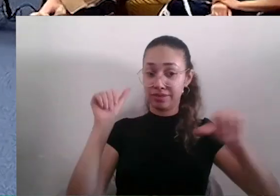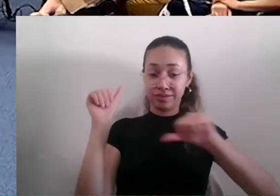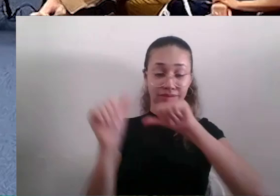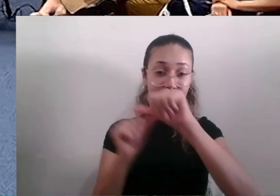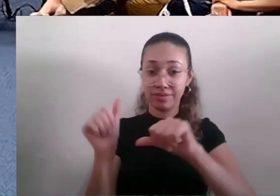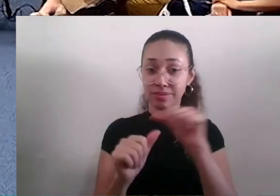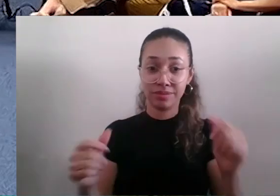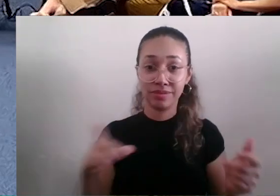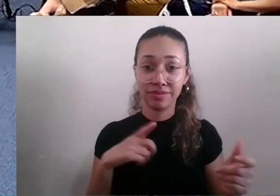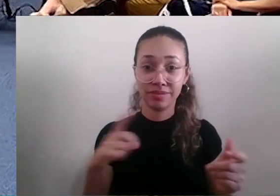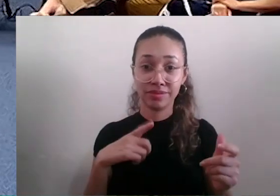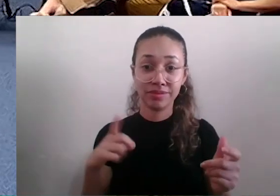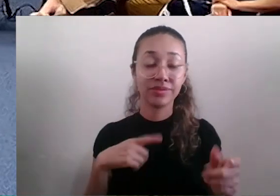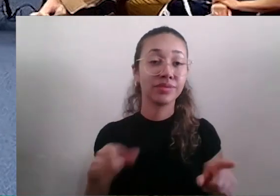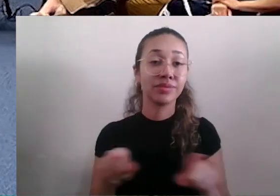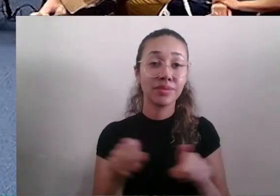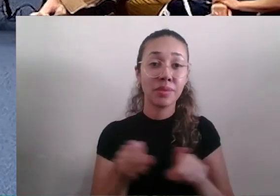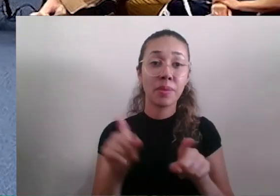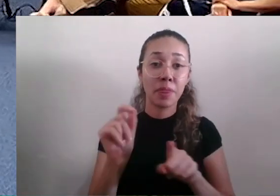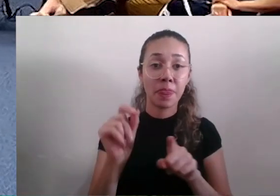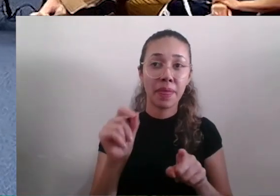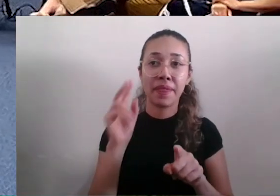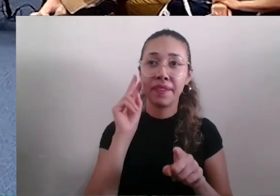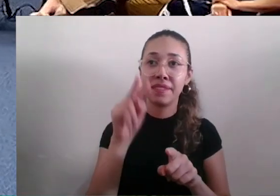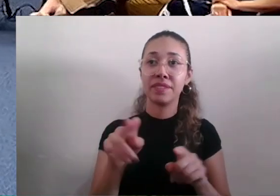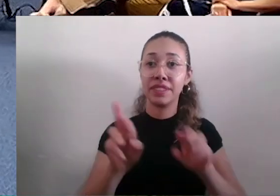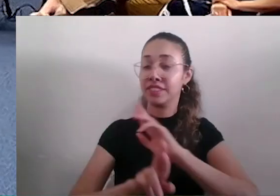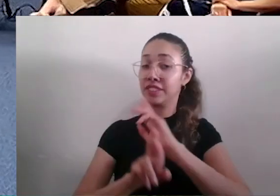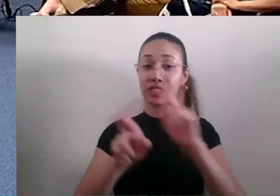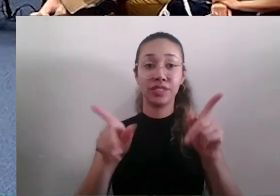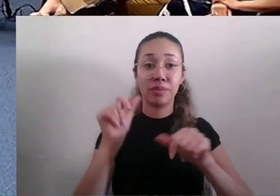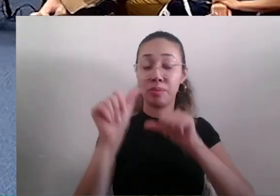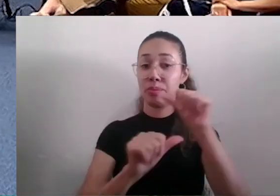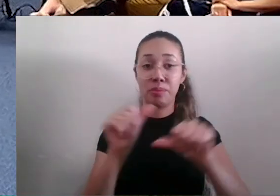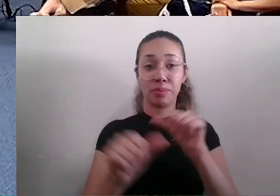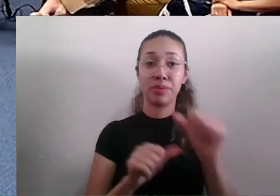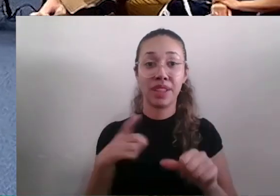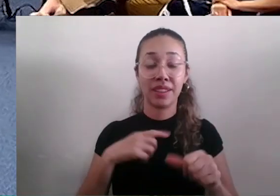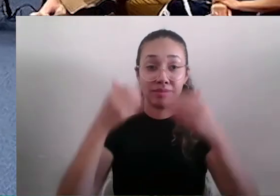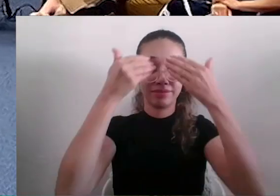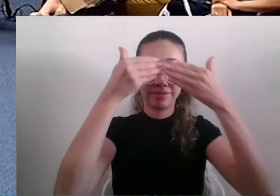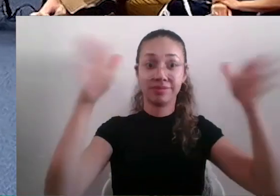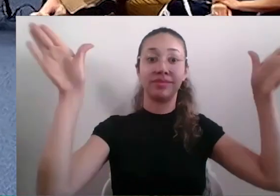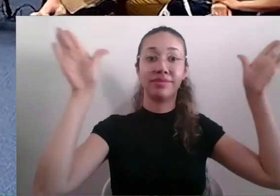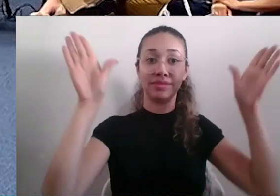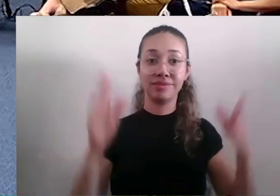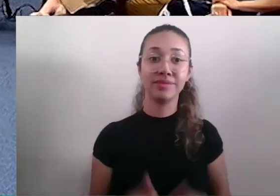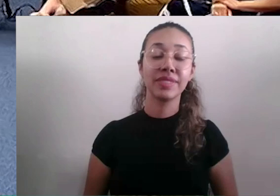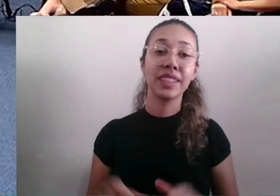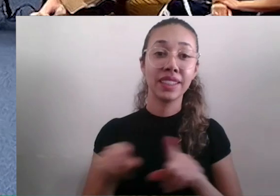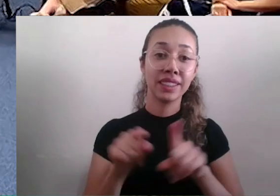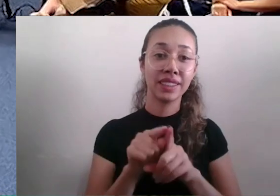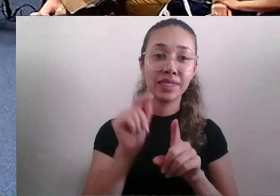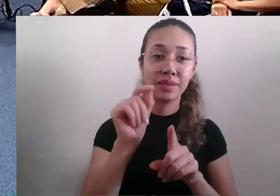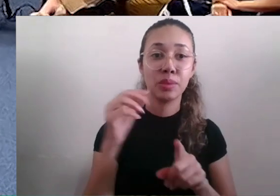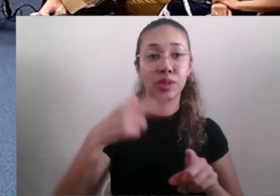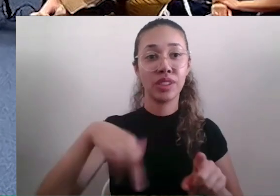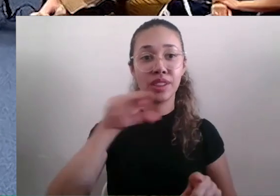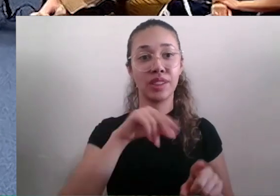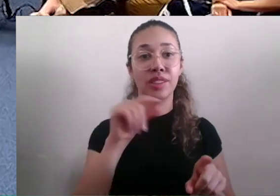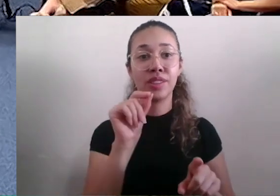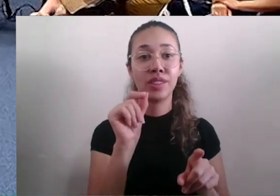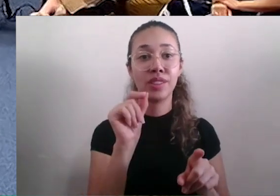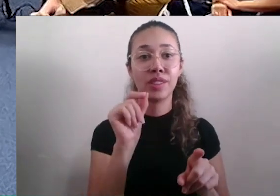você vê aquela aquilo tudo que você aprendeu você vê de um outro ângulo né Então a nossa combinação com com esse Instituto que chama Instituto e bir